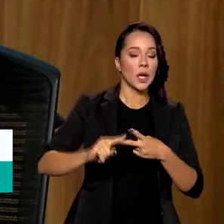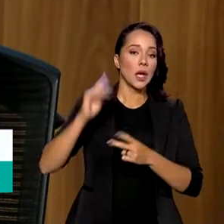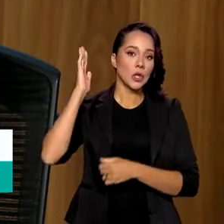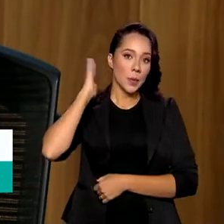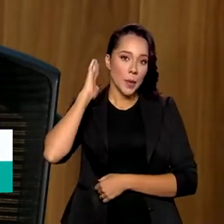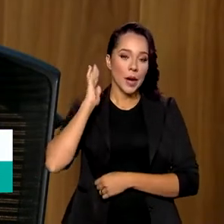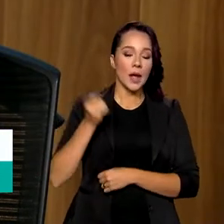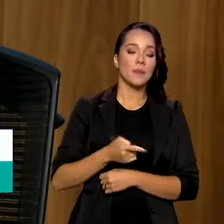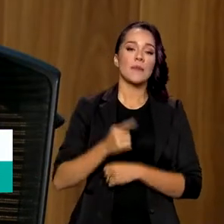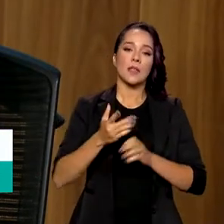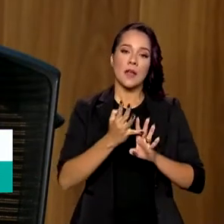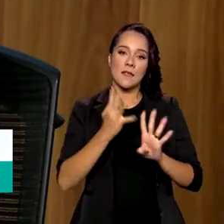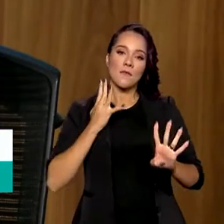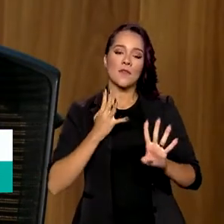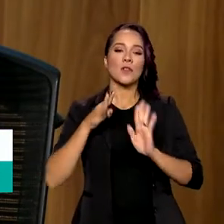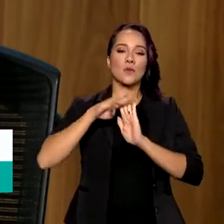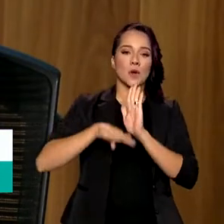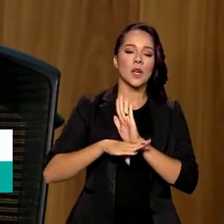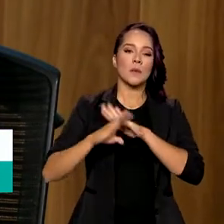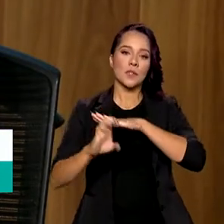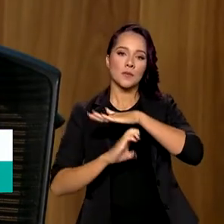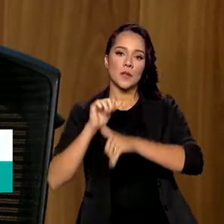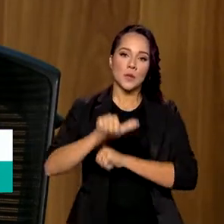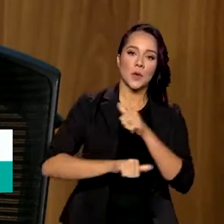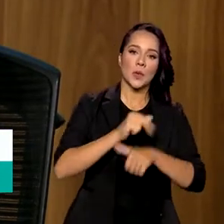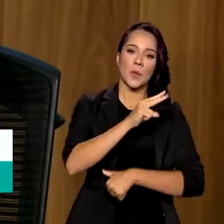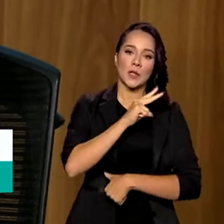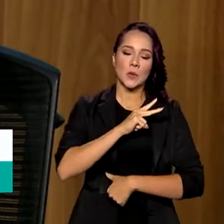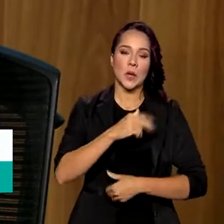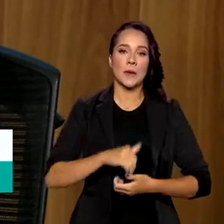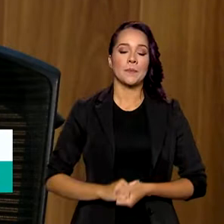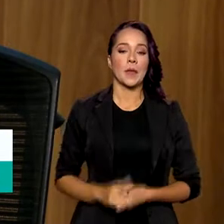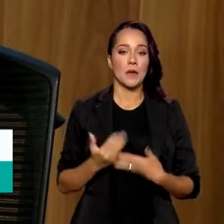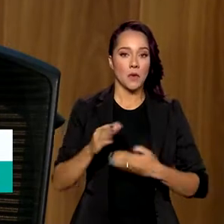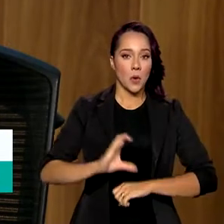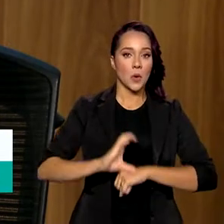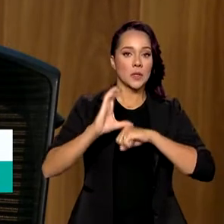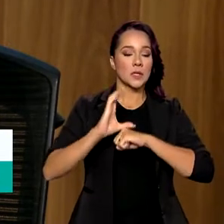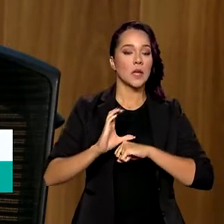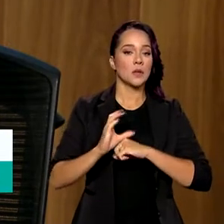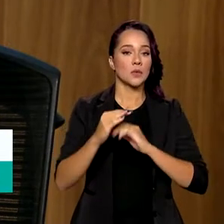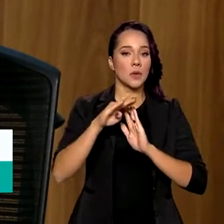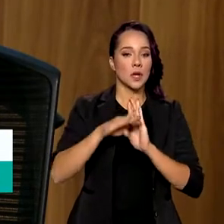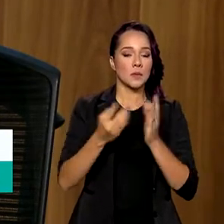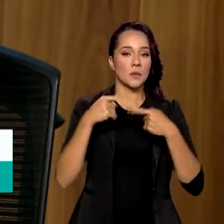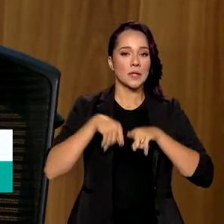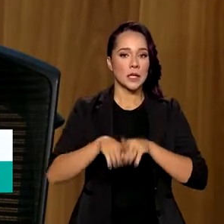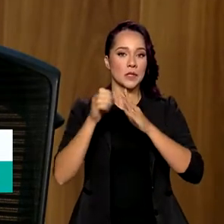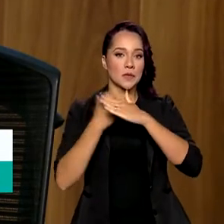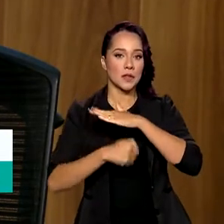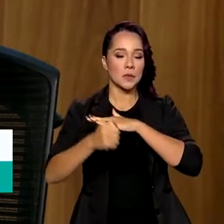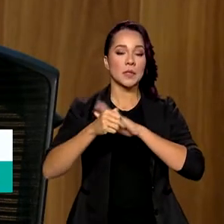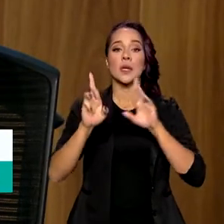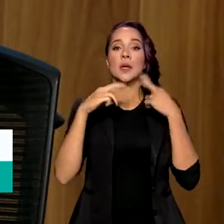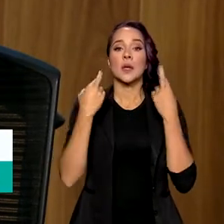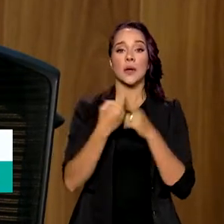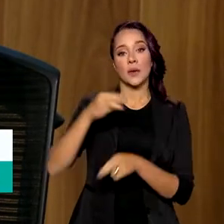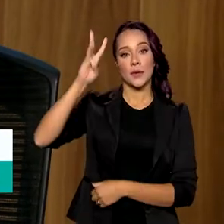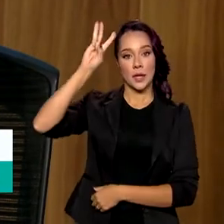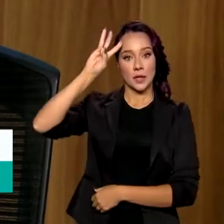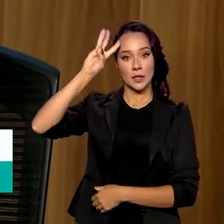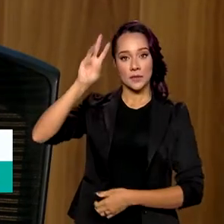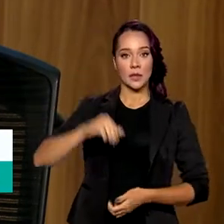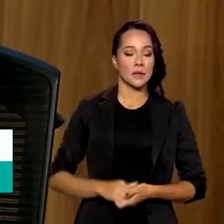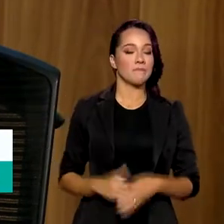do programa de privatizações do governo federal foi o que decidiu o conselho do programa de parcerias de investimentos em reunião nesta